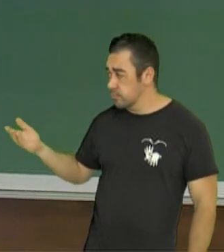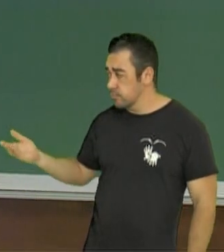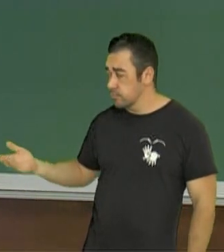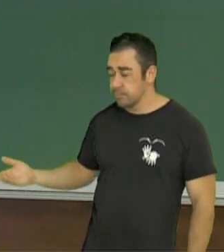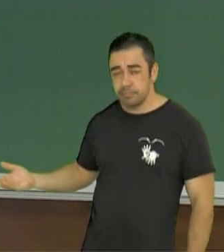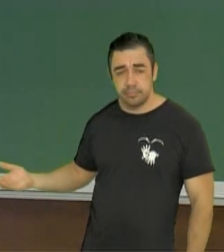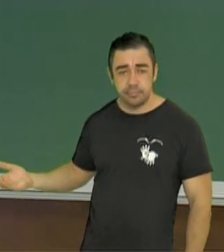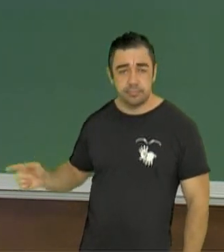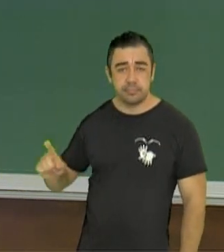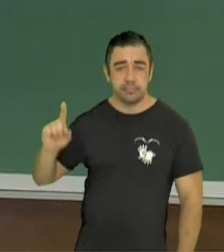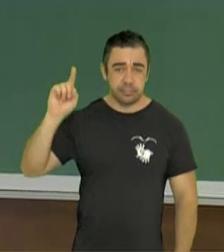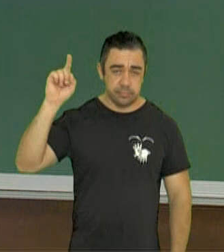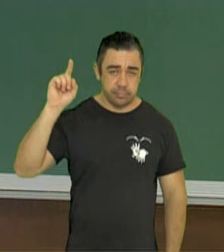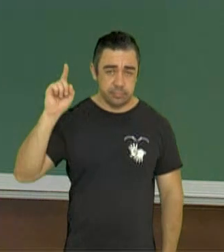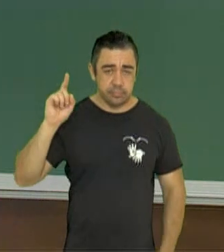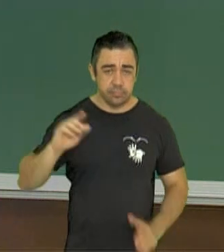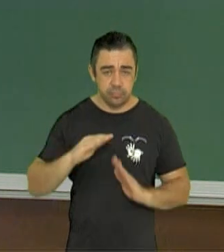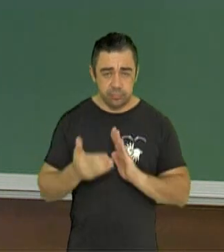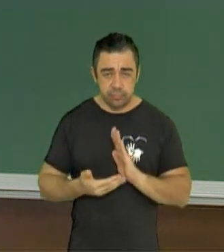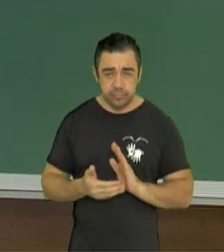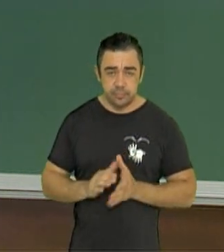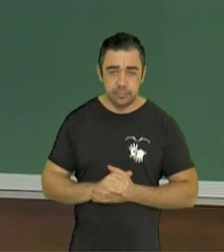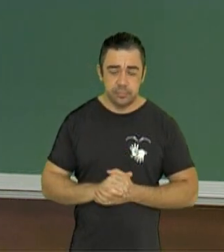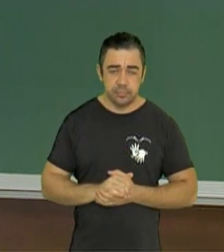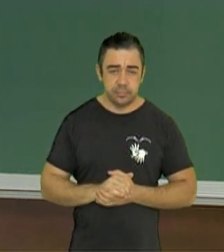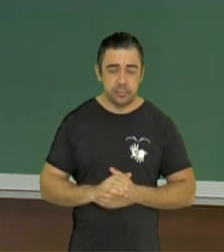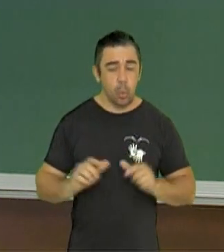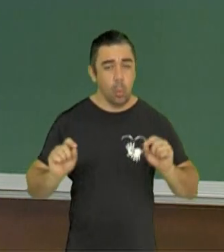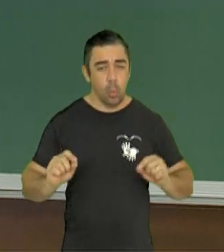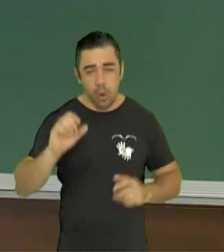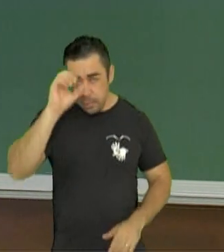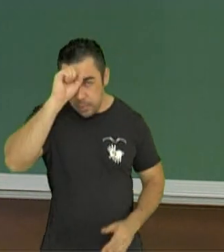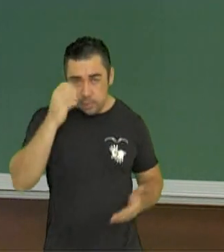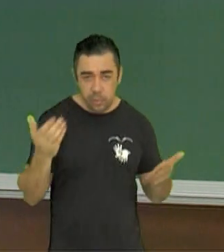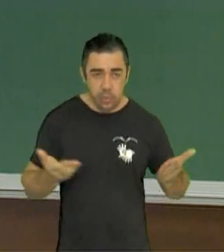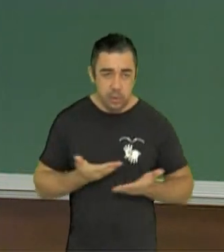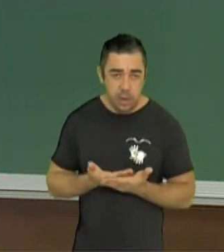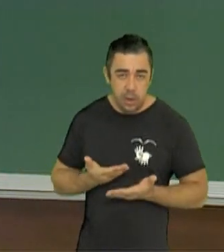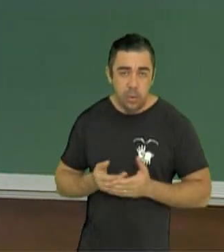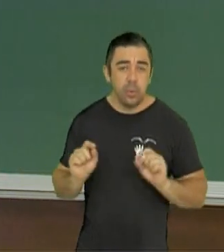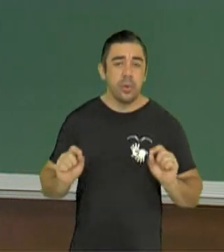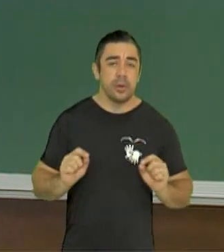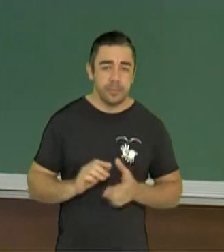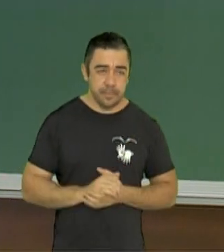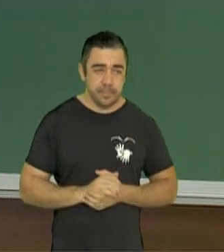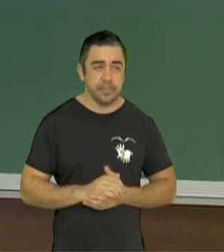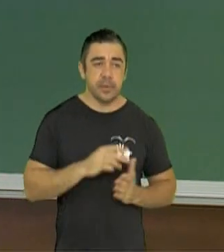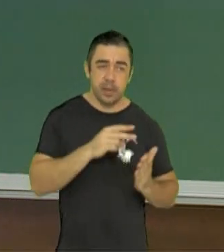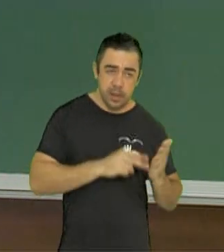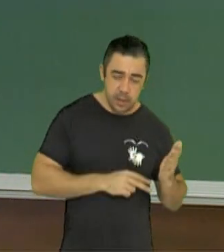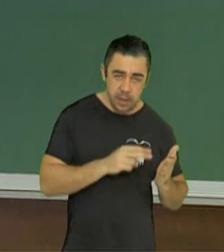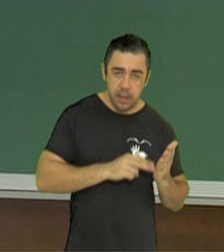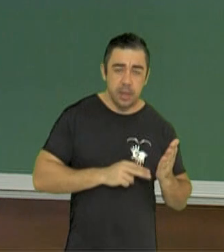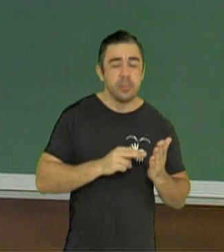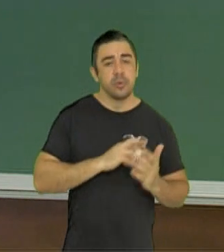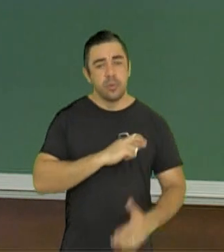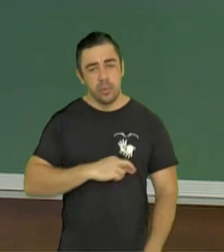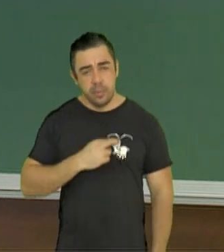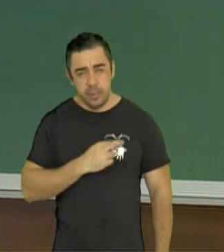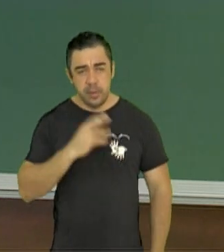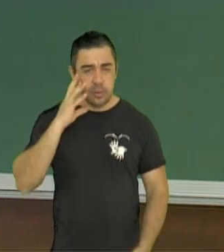o romance contemporâneo. O que a gente aprendeu na aula de hoje? Vamos lá? Lemos um trecho de um